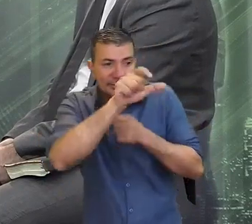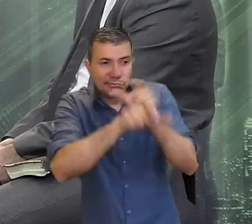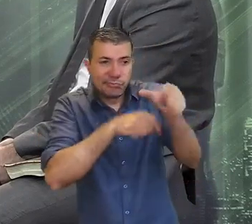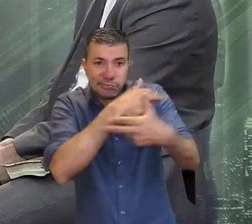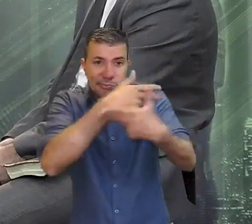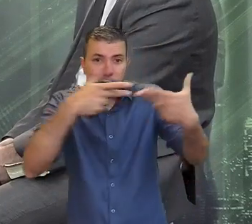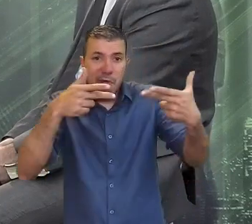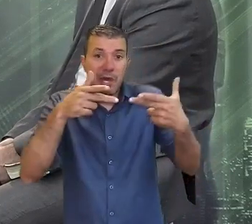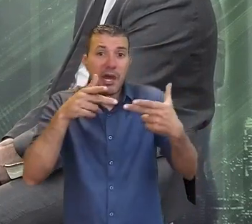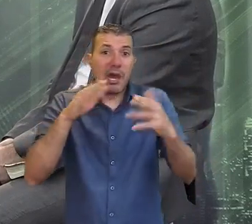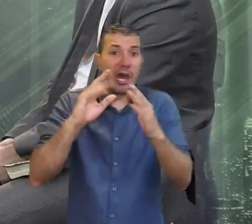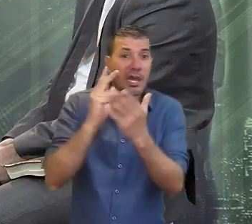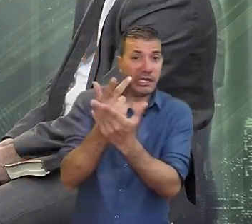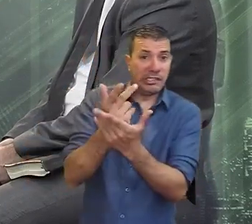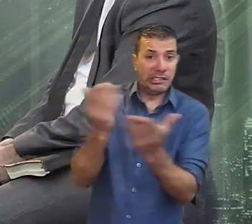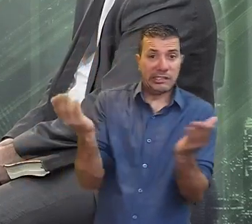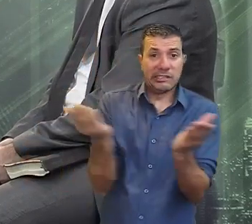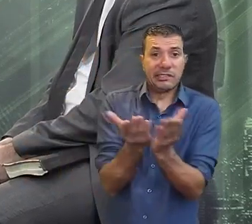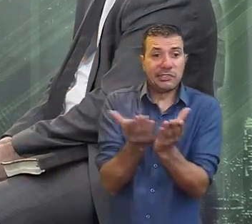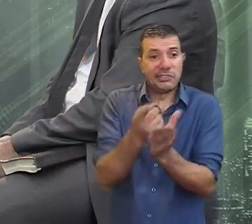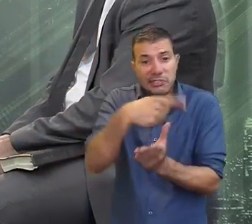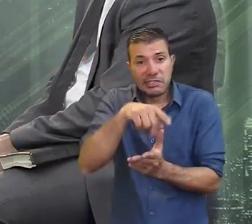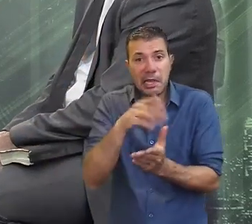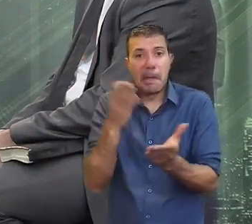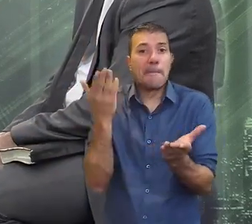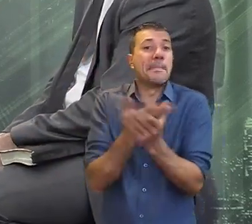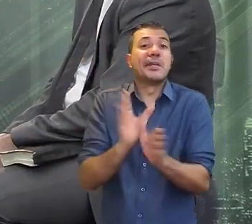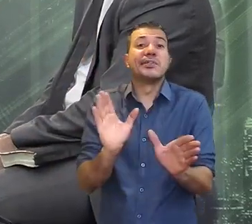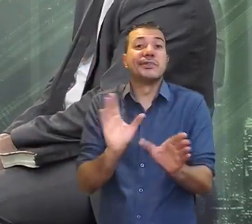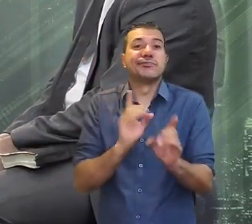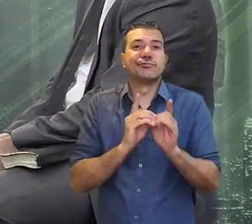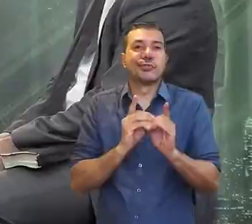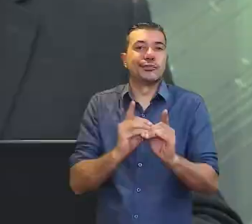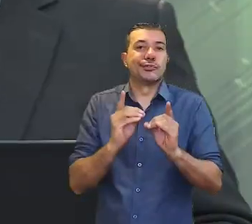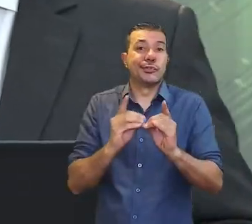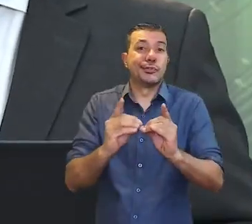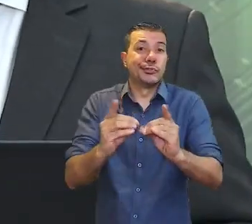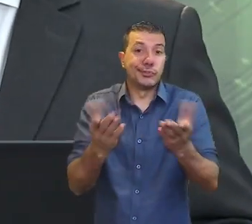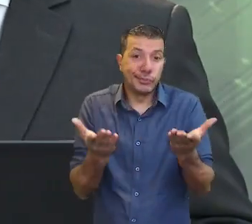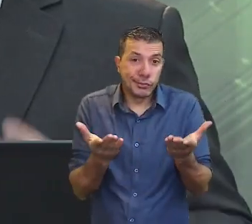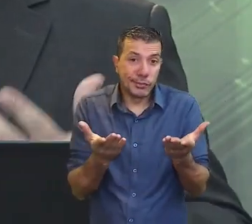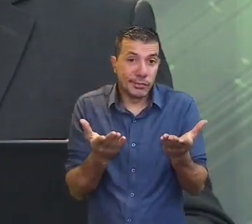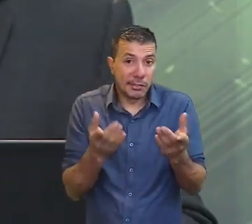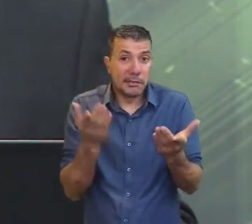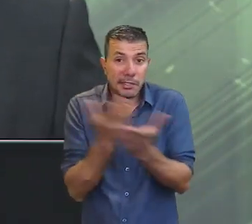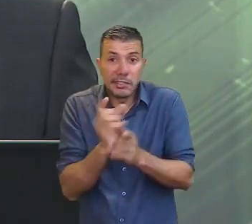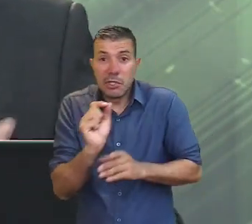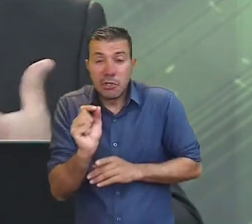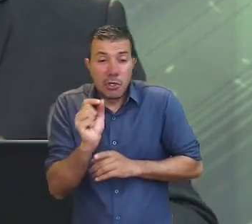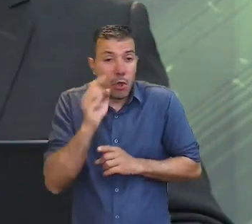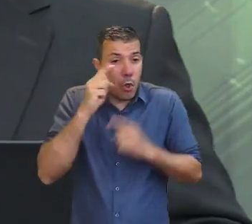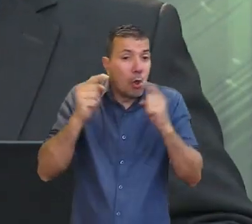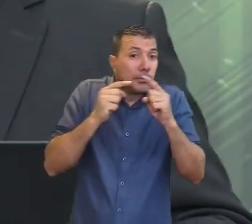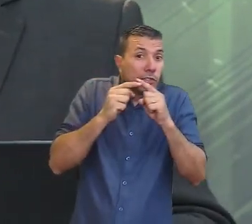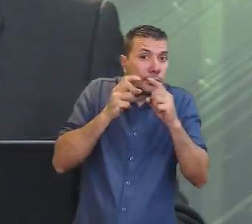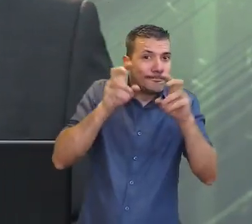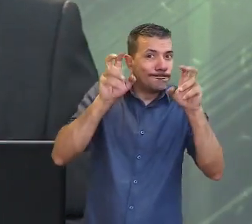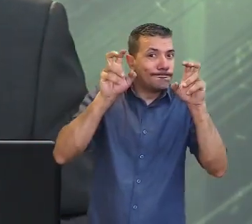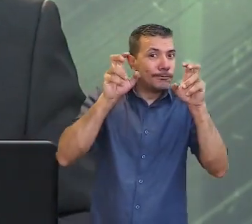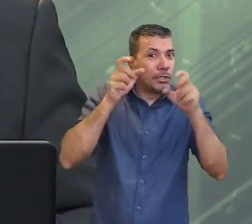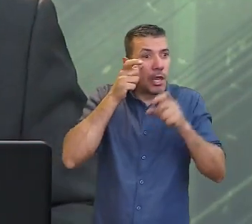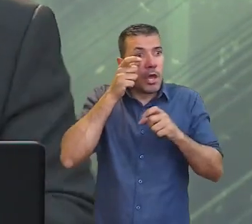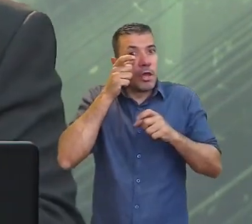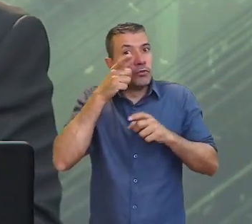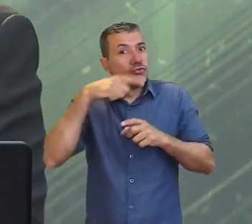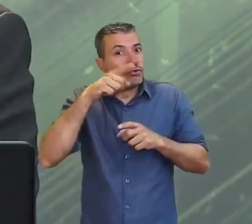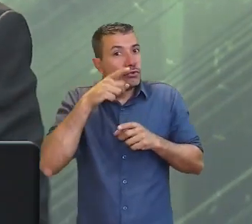a igreja cristã perdeu a sua pura doutrina. Nós temos trabalhado nessa série e o nosso objetivo aqui é alertar você para que